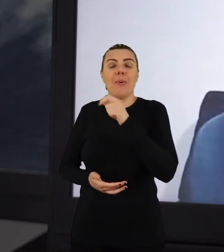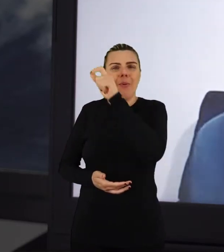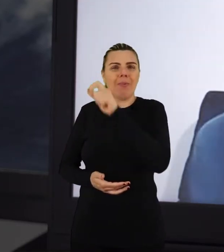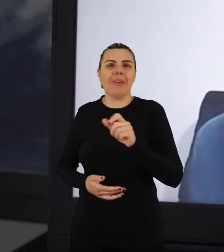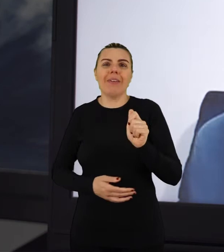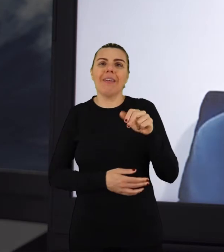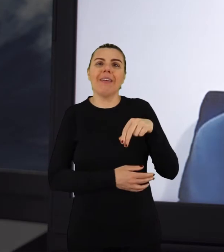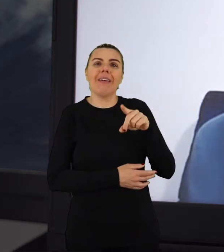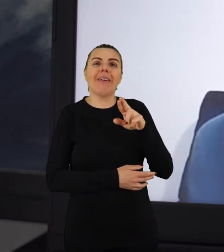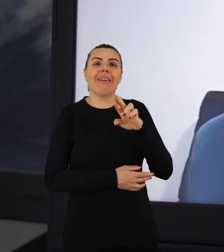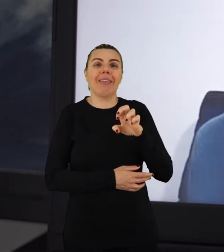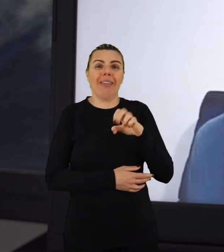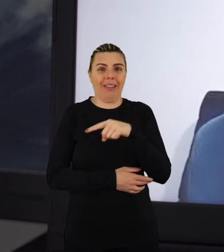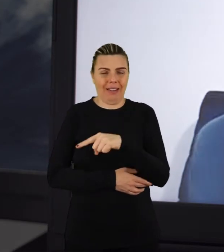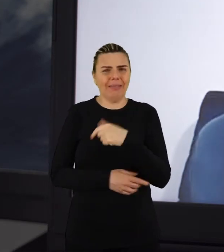perto.